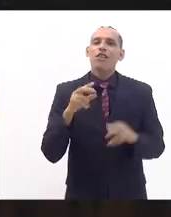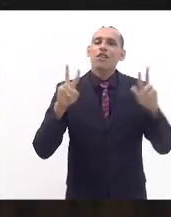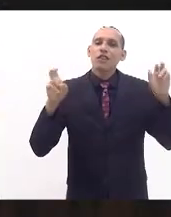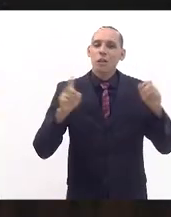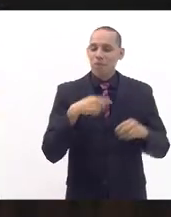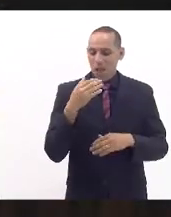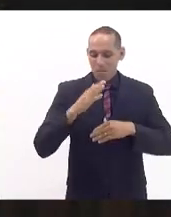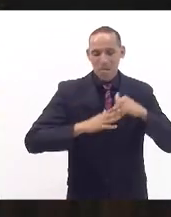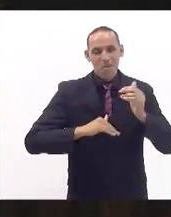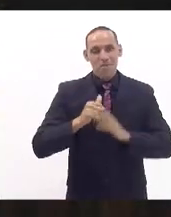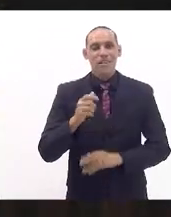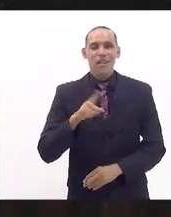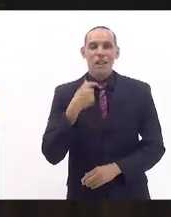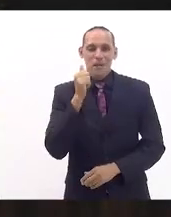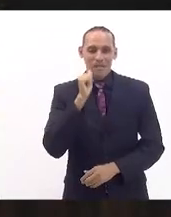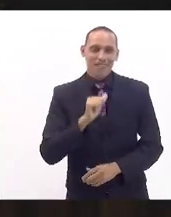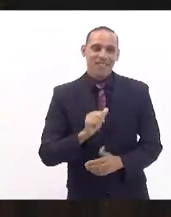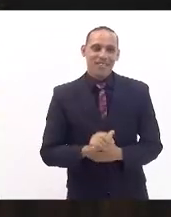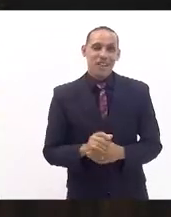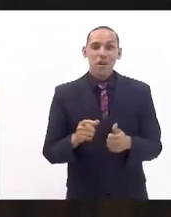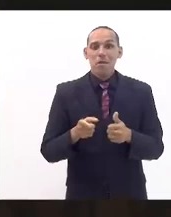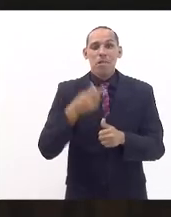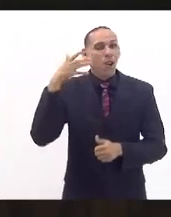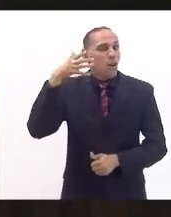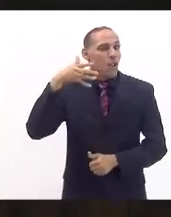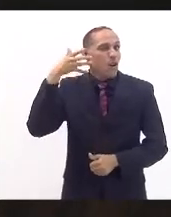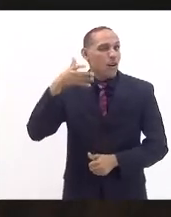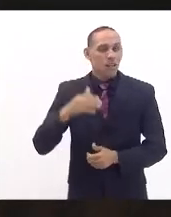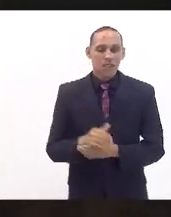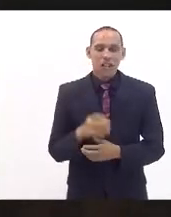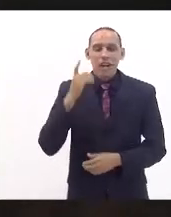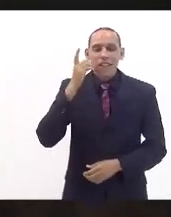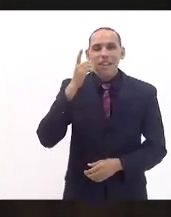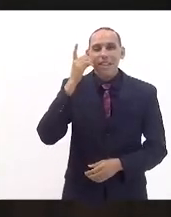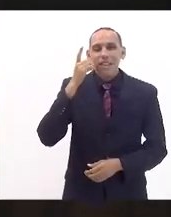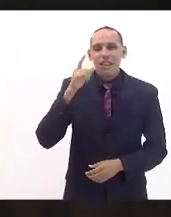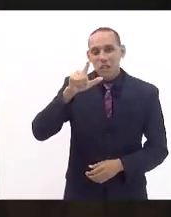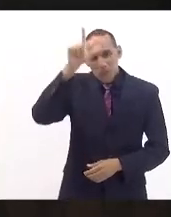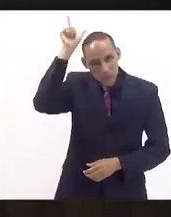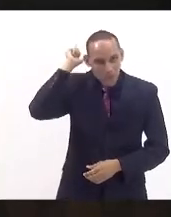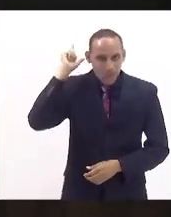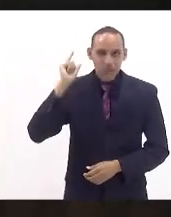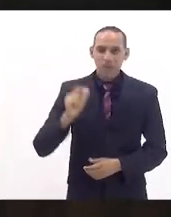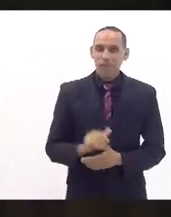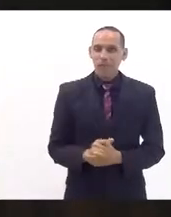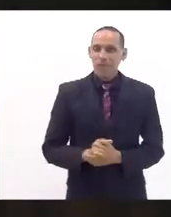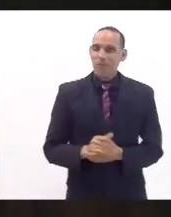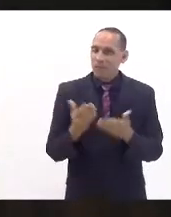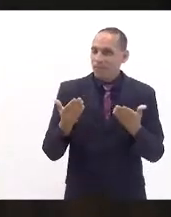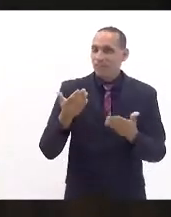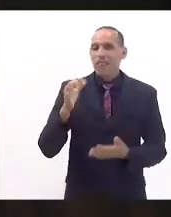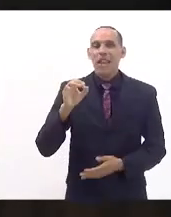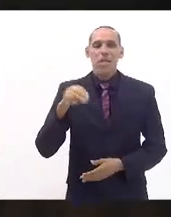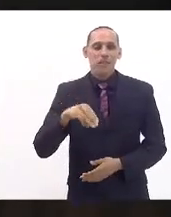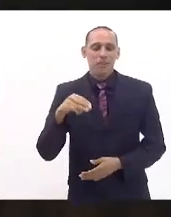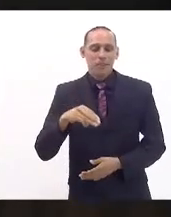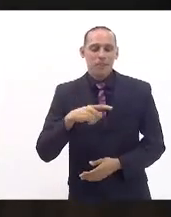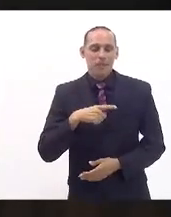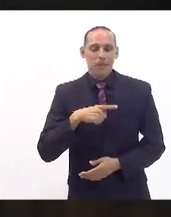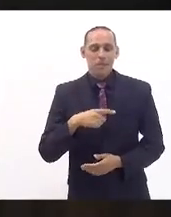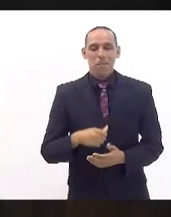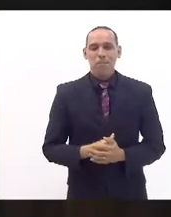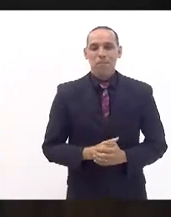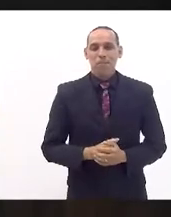mulher. Muito obrigada. Primeiro orador inscrito é o nobre deputado Luiz Paulo. Vossa Excelência dispõe de 10 minutos no tempo